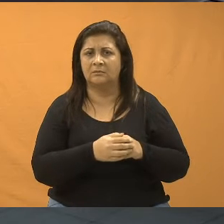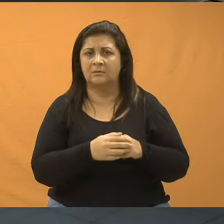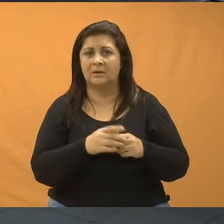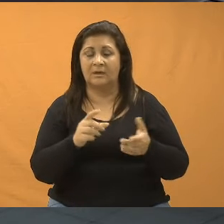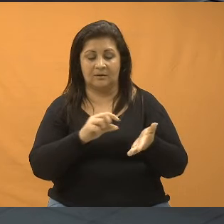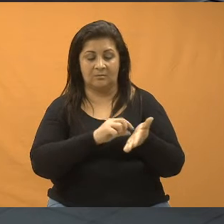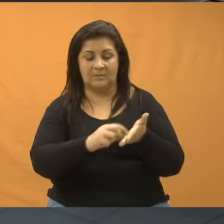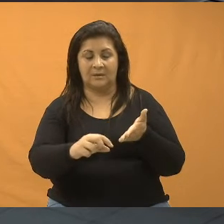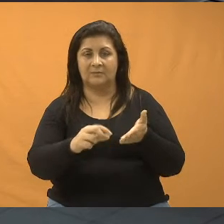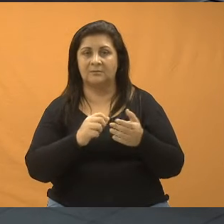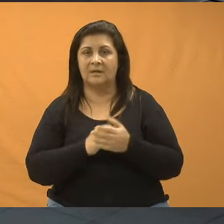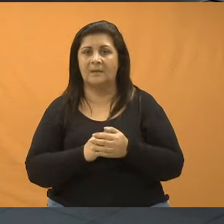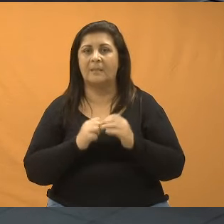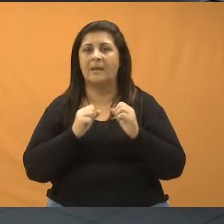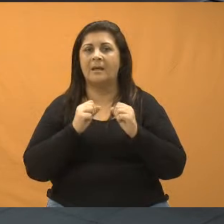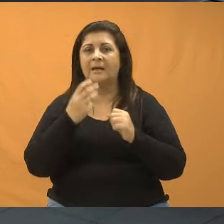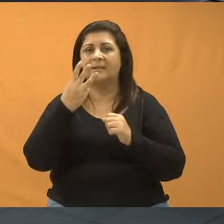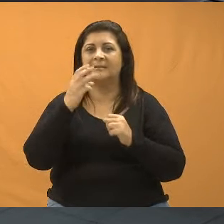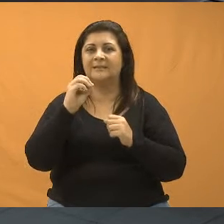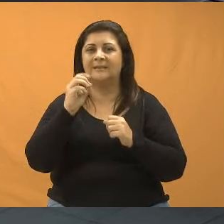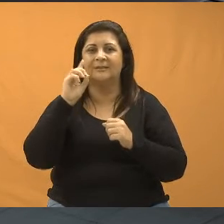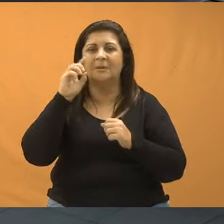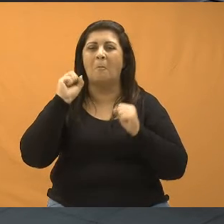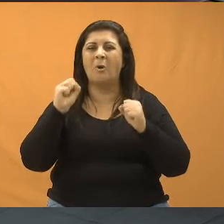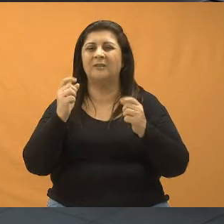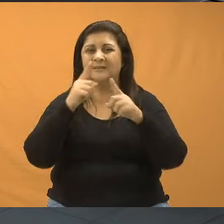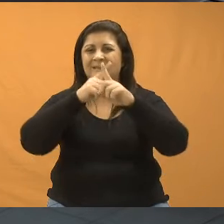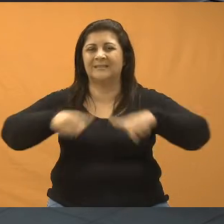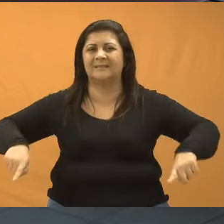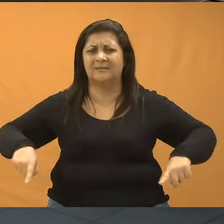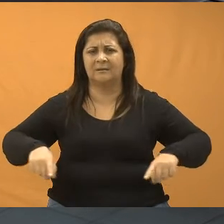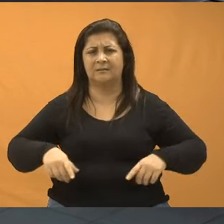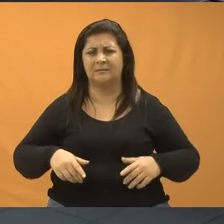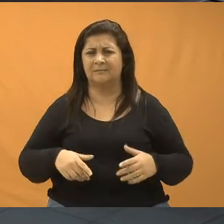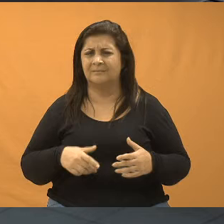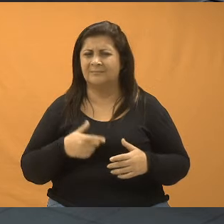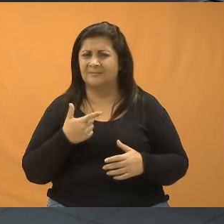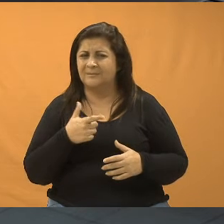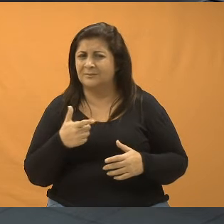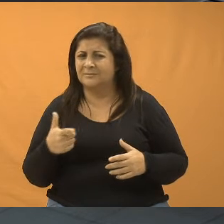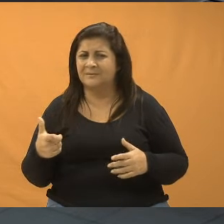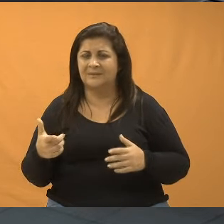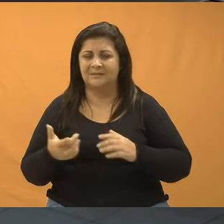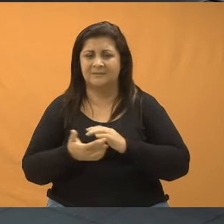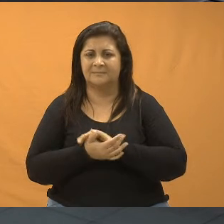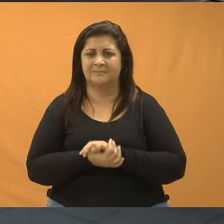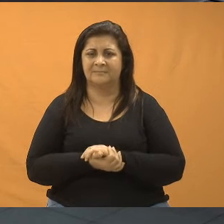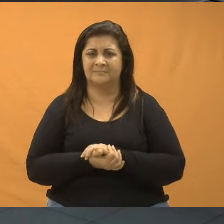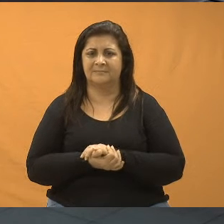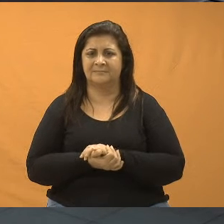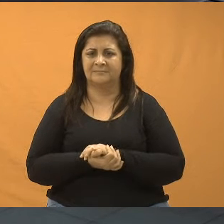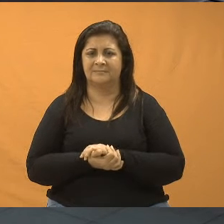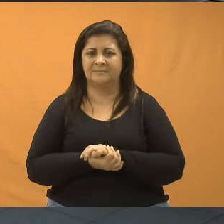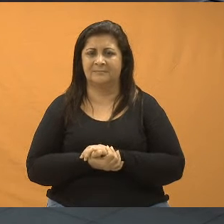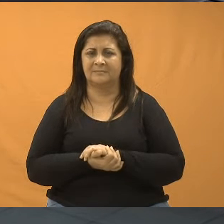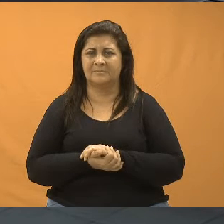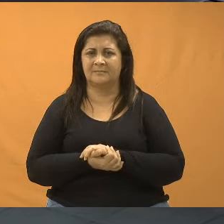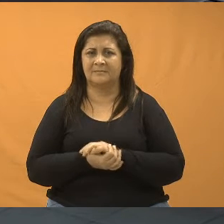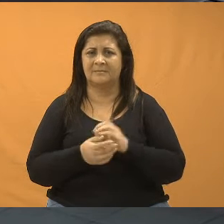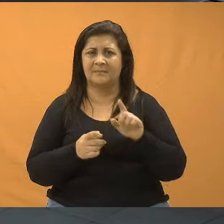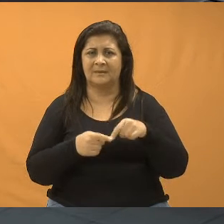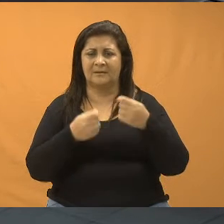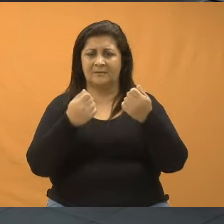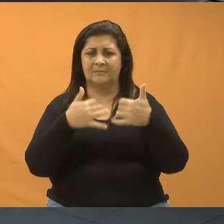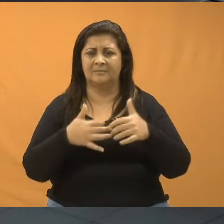cláusula no contrato lá que com 30 dias pode rescindir. Não existe. Depois até o Adir, que é advogado, aí puder falar para a gente